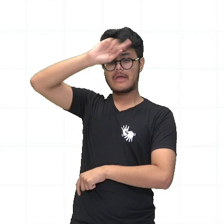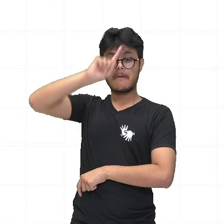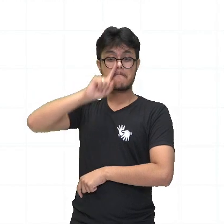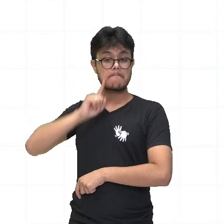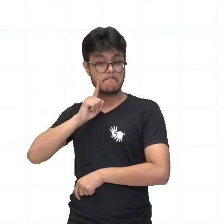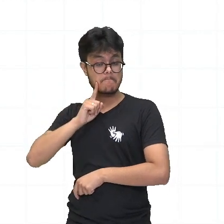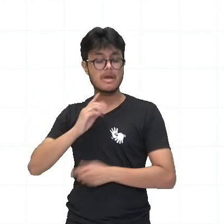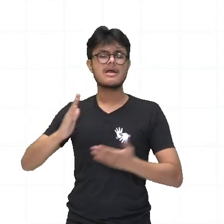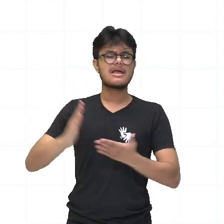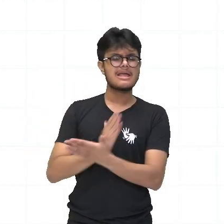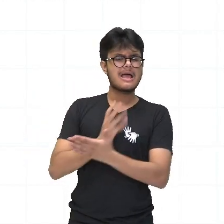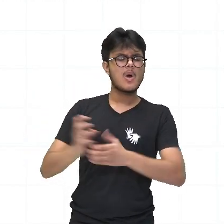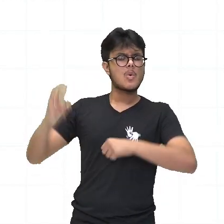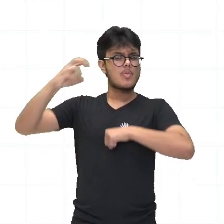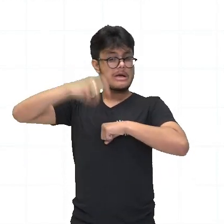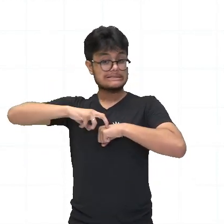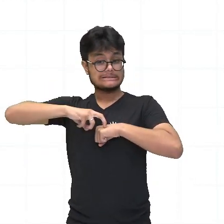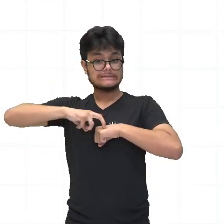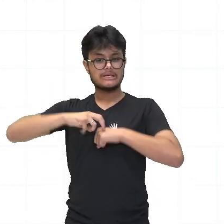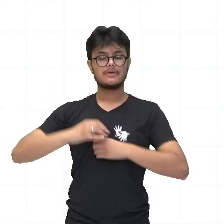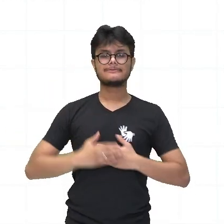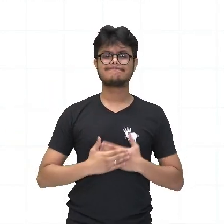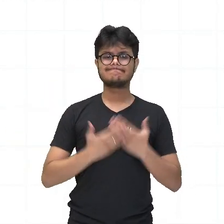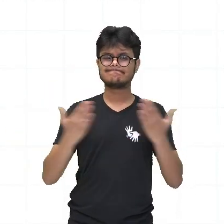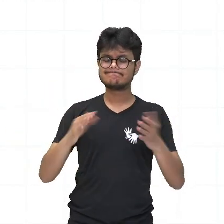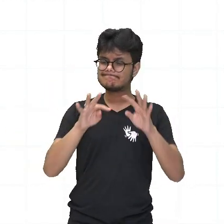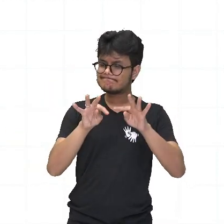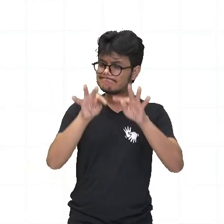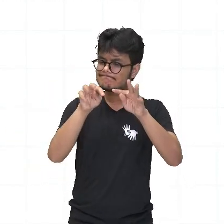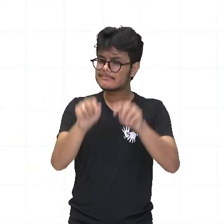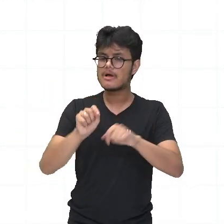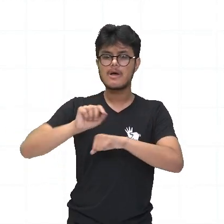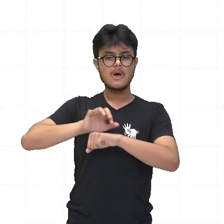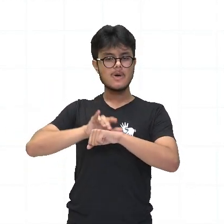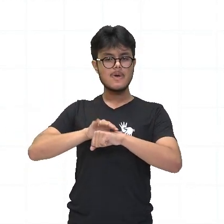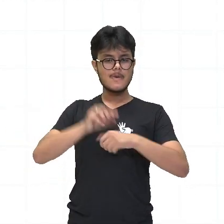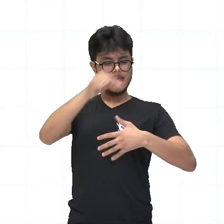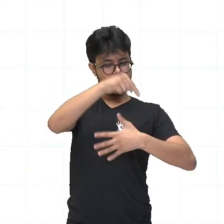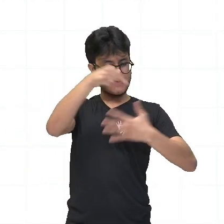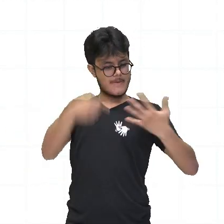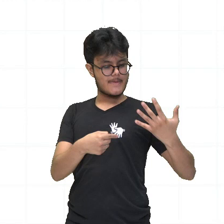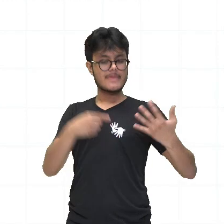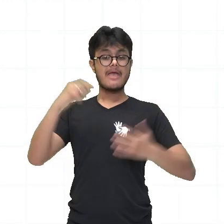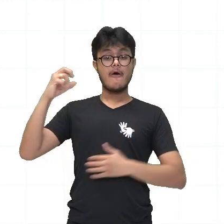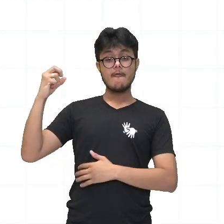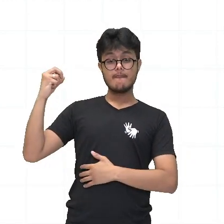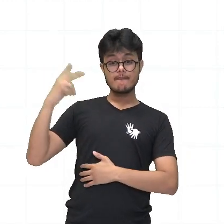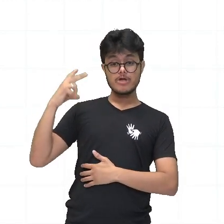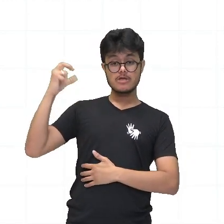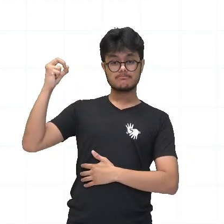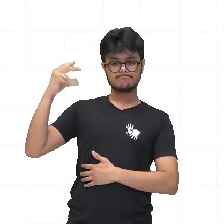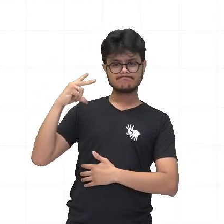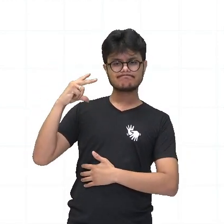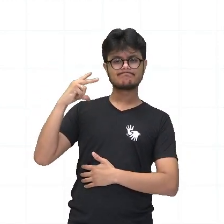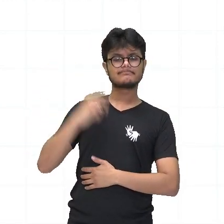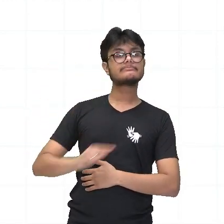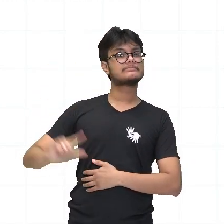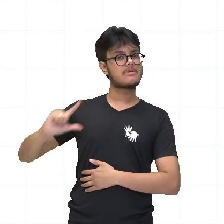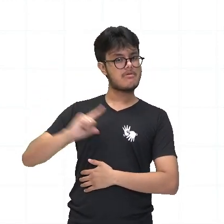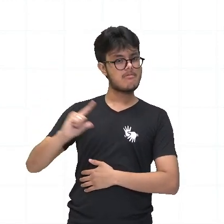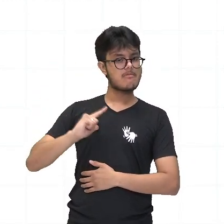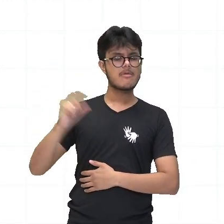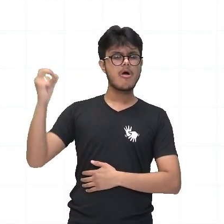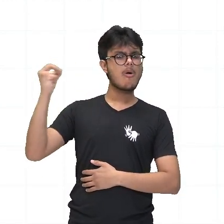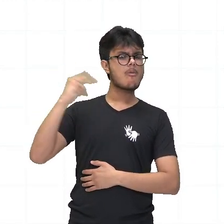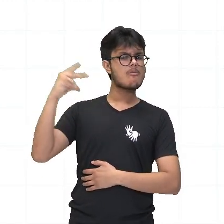Então, todas essas doenças citadas, elas estão relacionadas a um vírus. Existe um vírus transmissor,